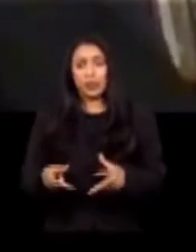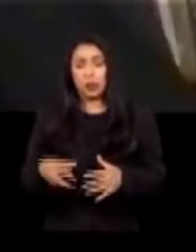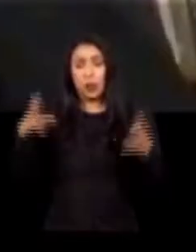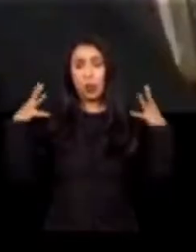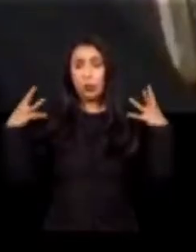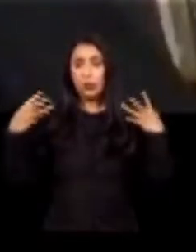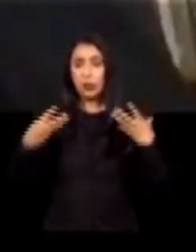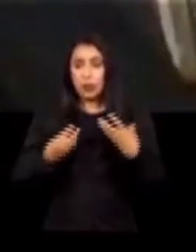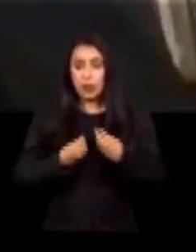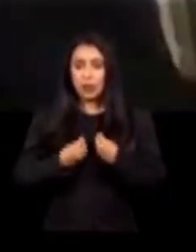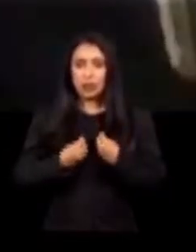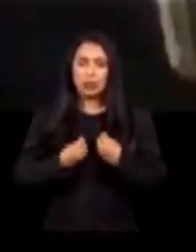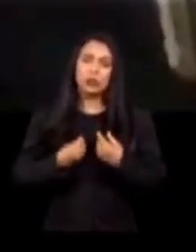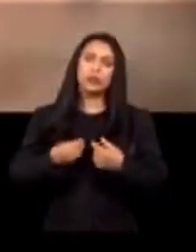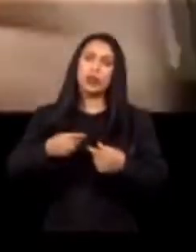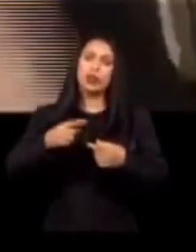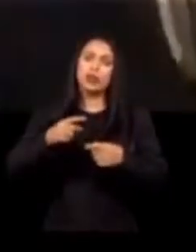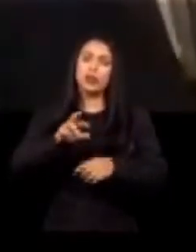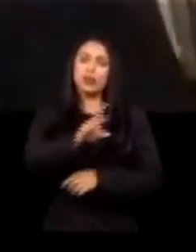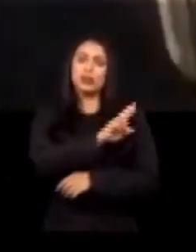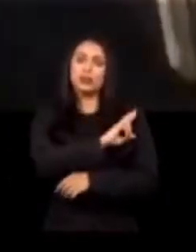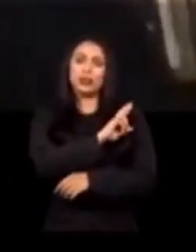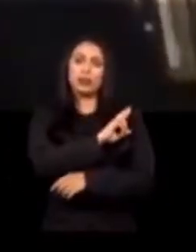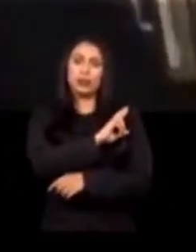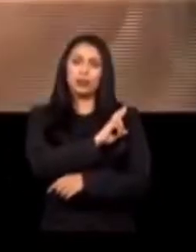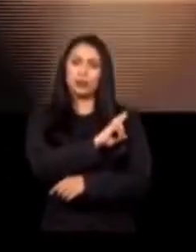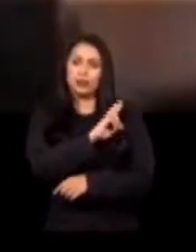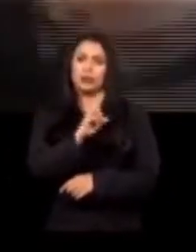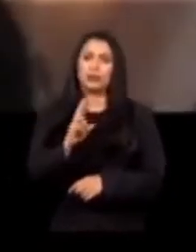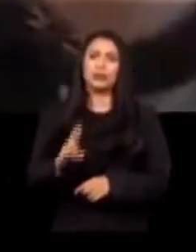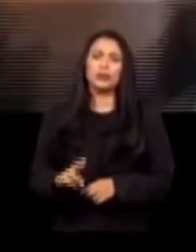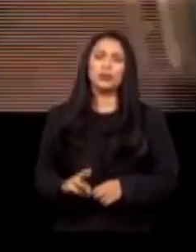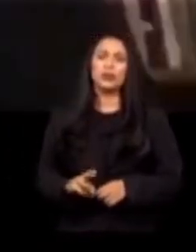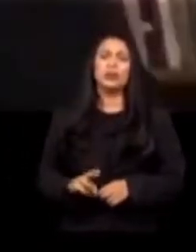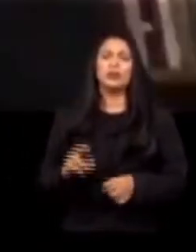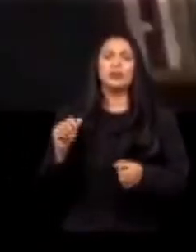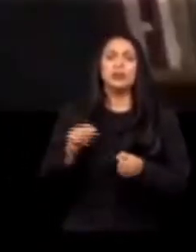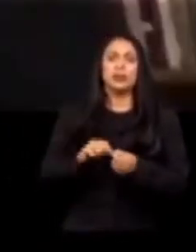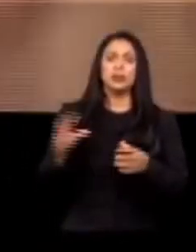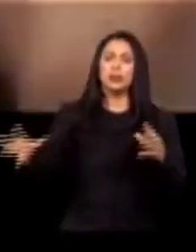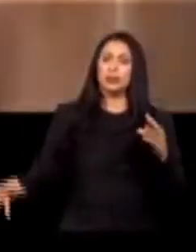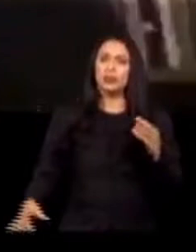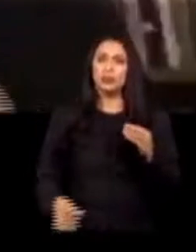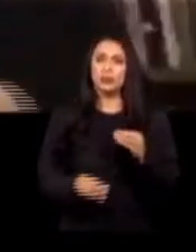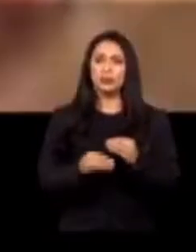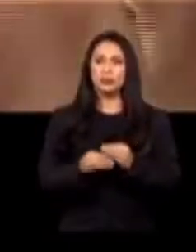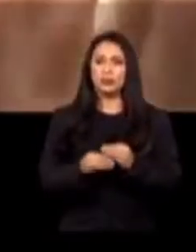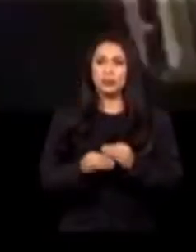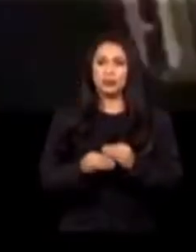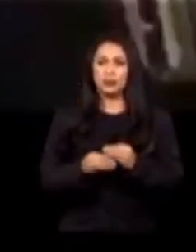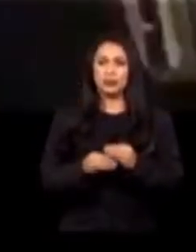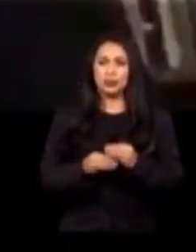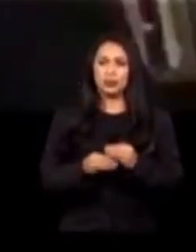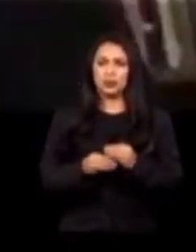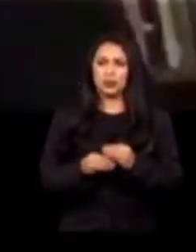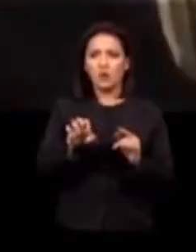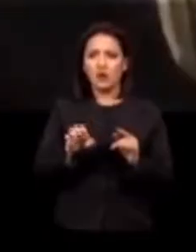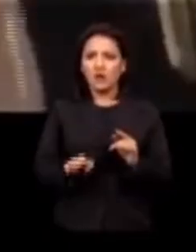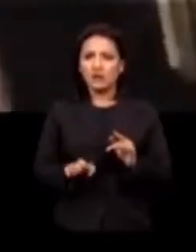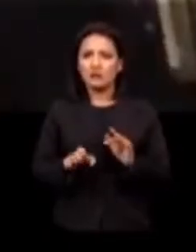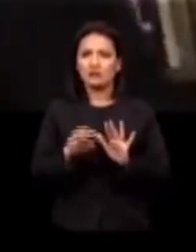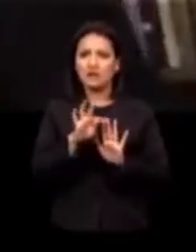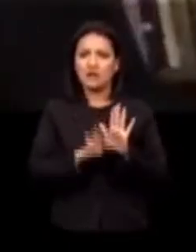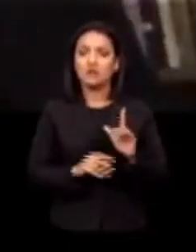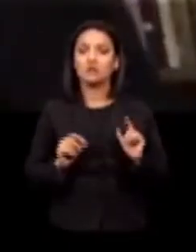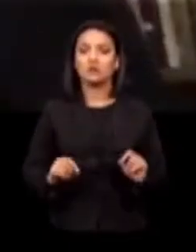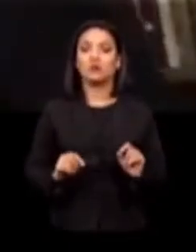pela elaboração do acórdão, pela redação do acórdão, ele faz uma ementa. A ementa é autoexplicativa.